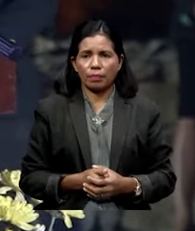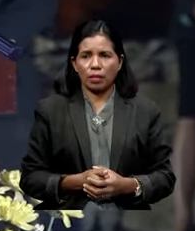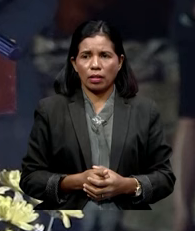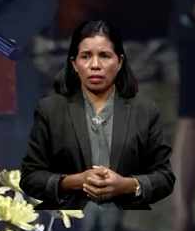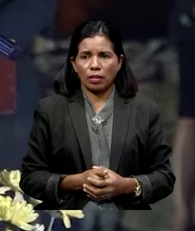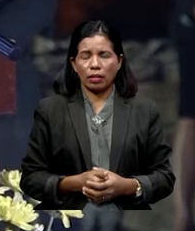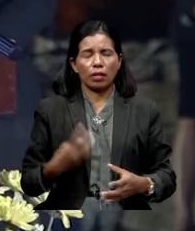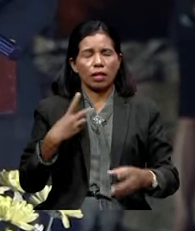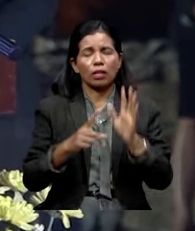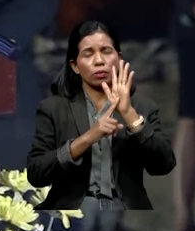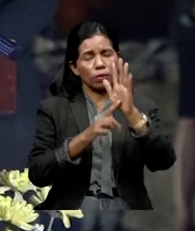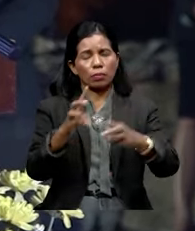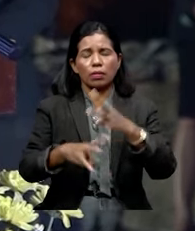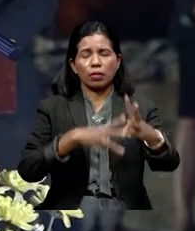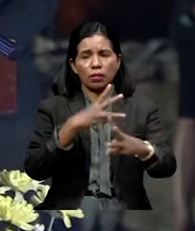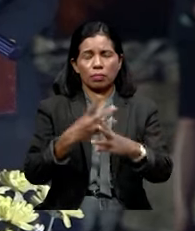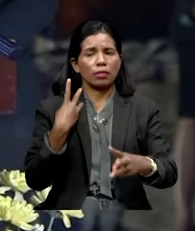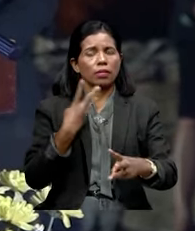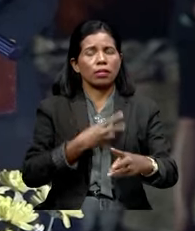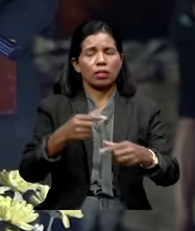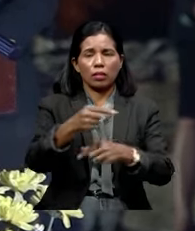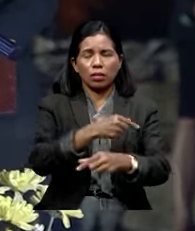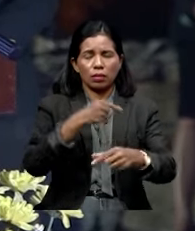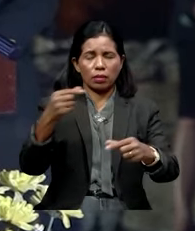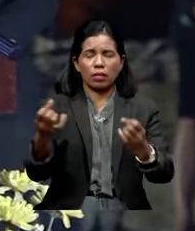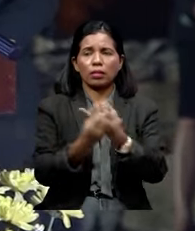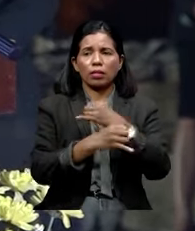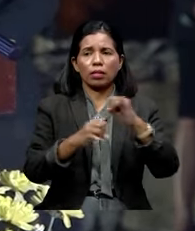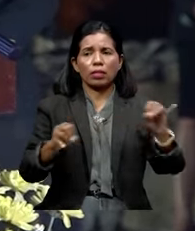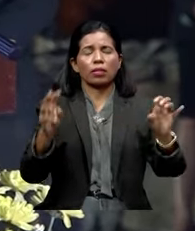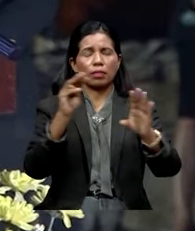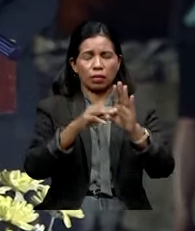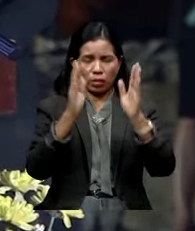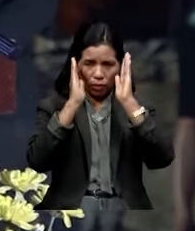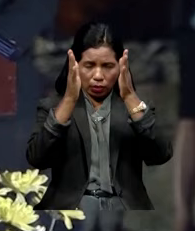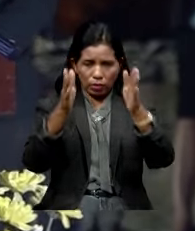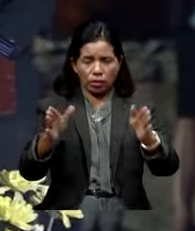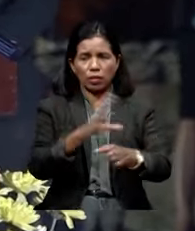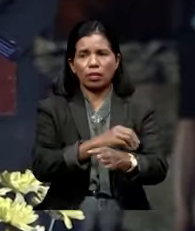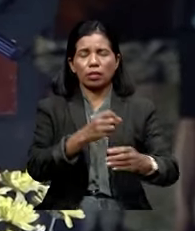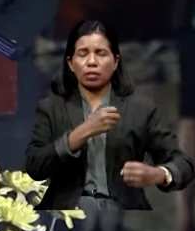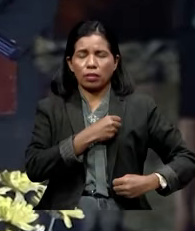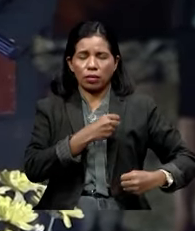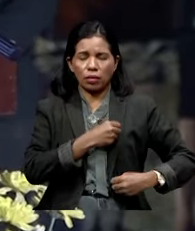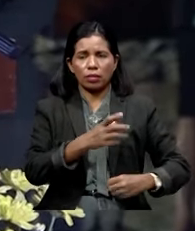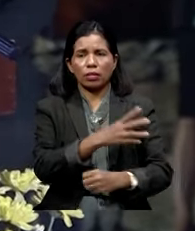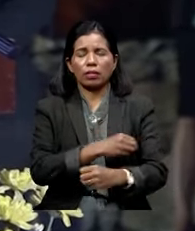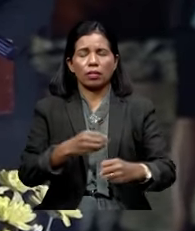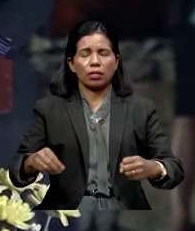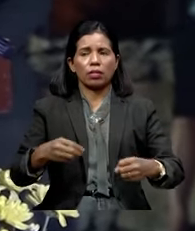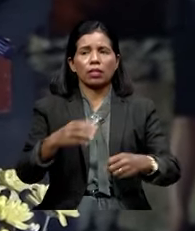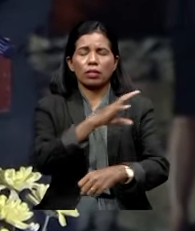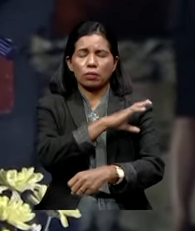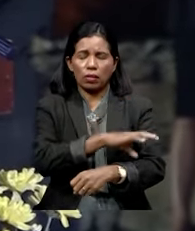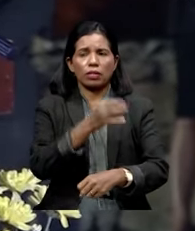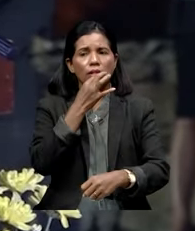Vivemos num mundo cada vez mais globalizado, interdependente, marcado por incertezas, conflitos armados, pandemias, insegurança